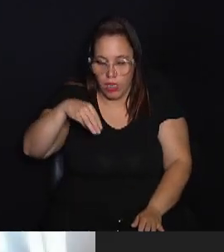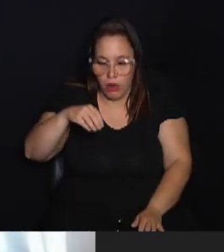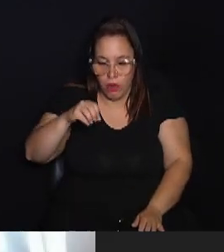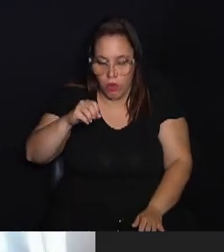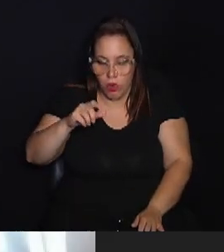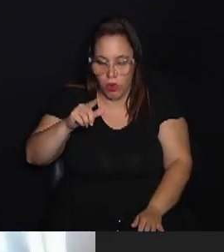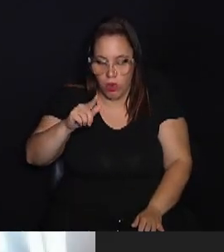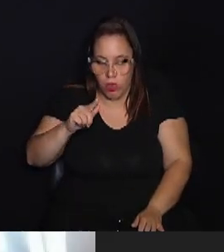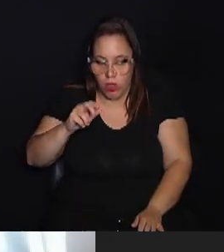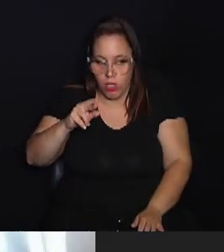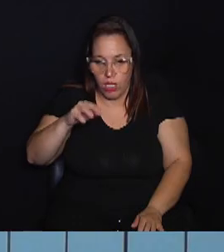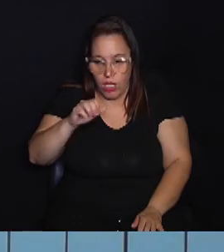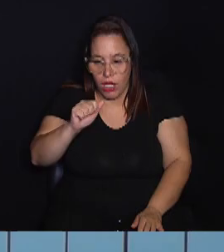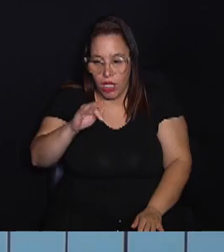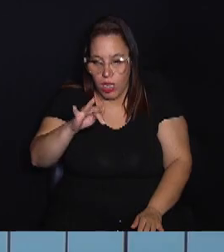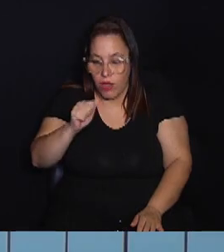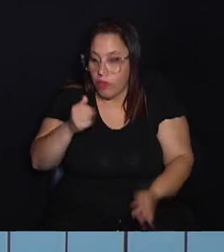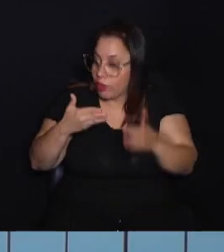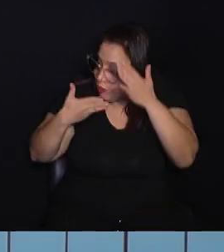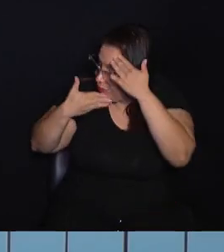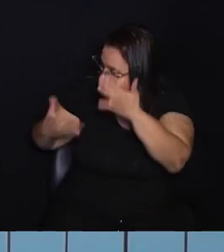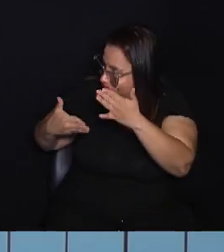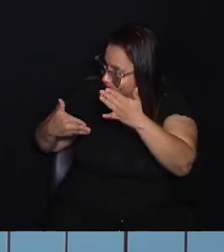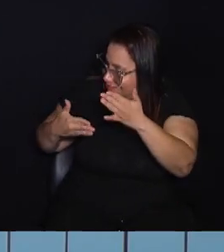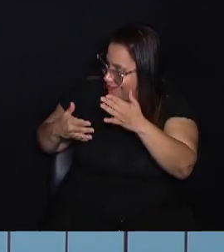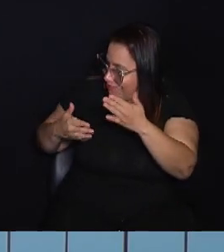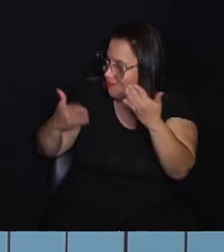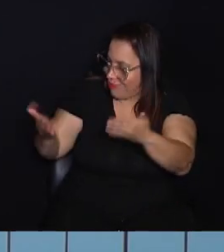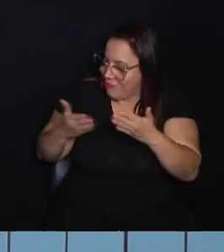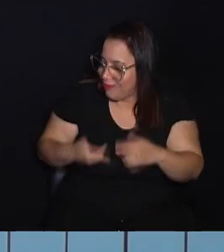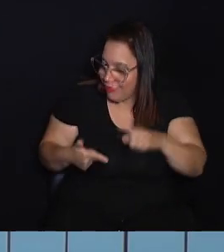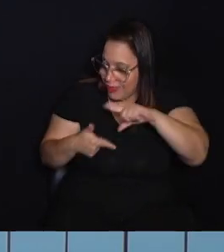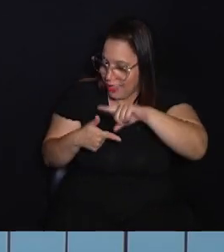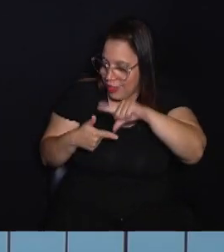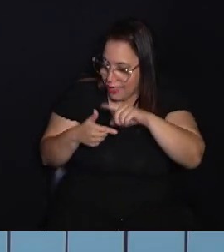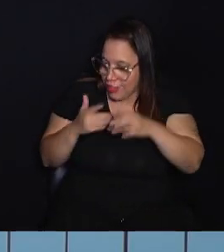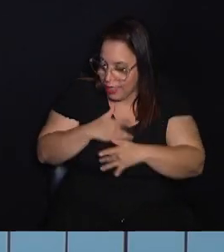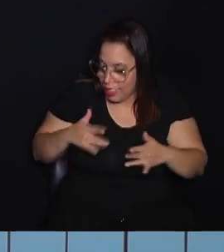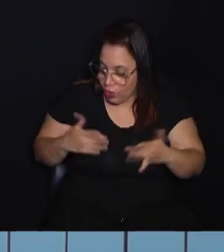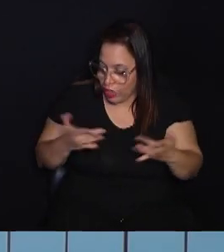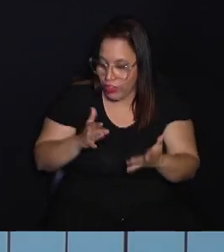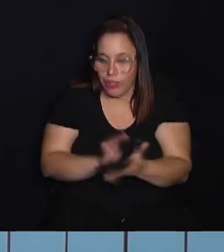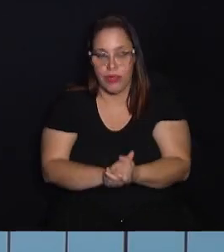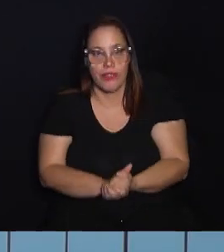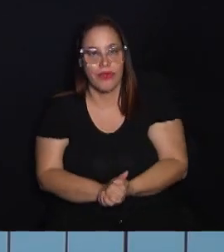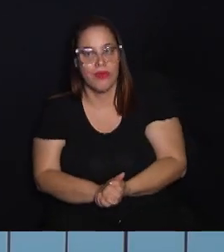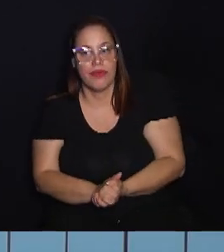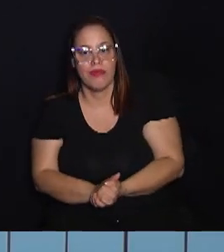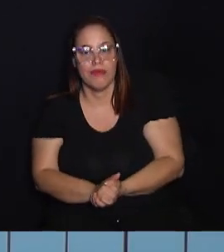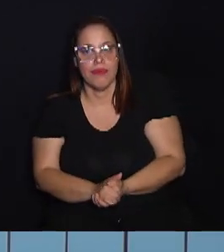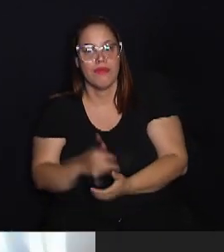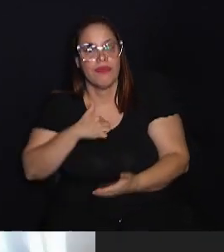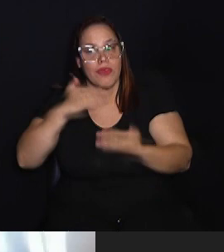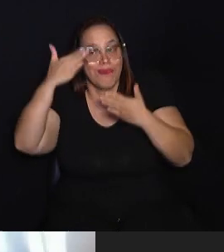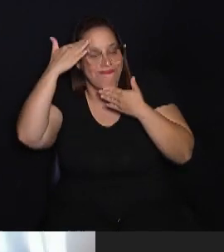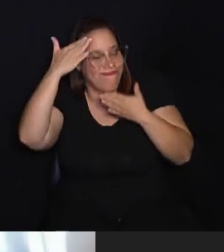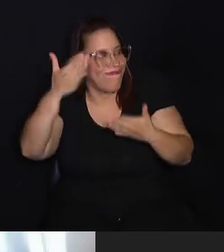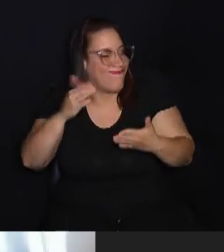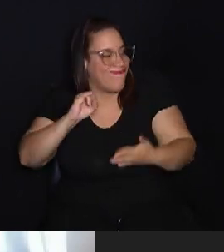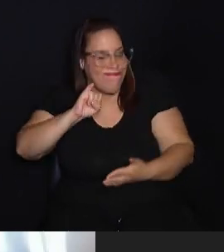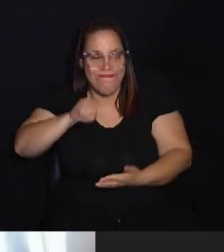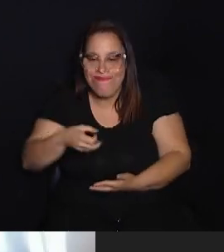todo o país. Doutor, muito obrigada pela sua participação aqui no Saúde Agora. Eu agradeço muito